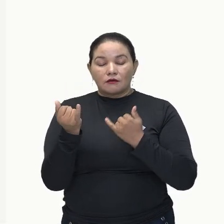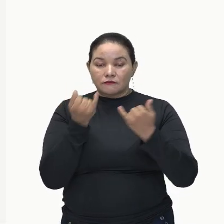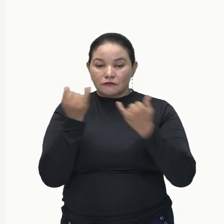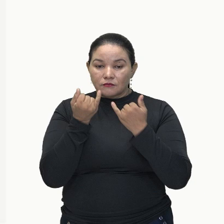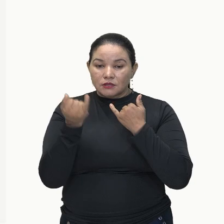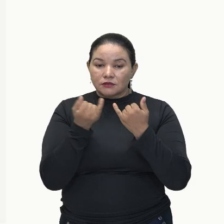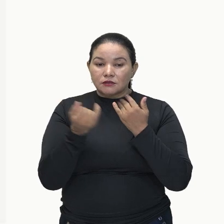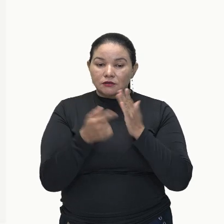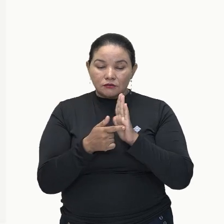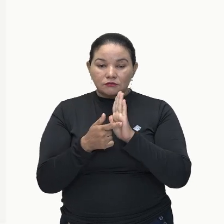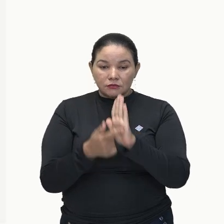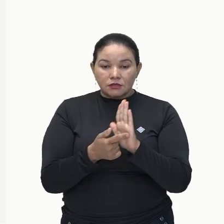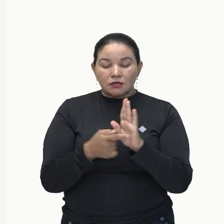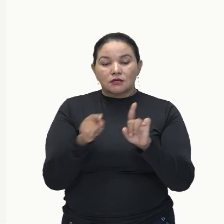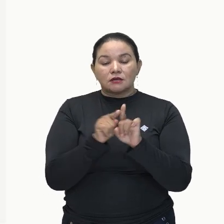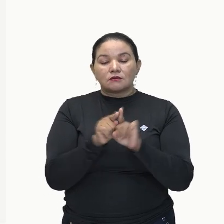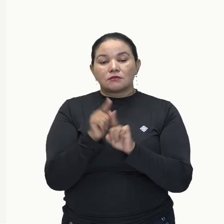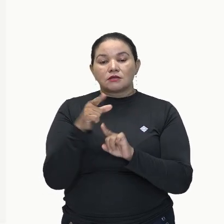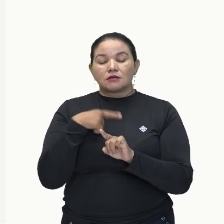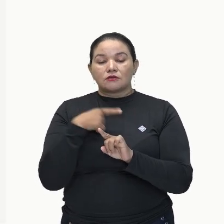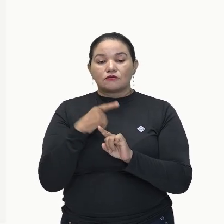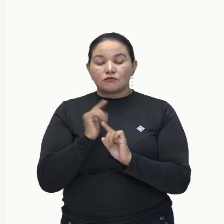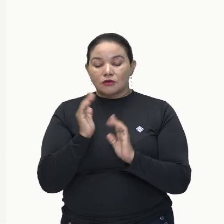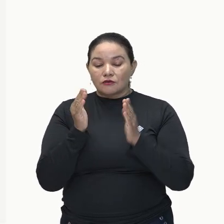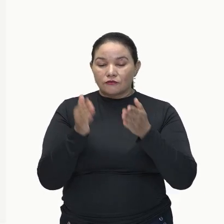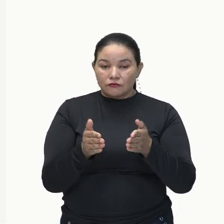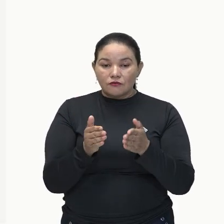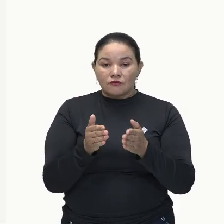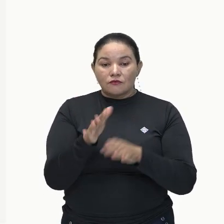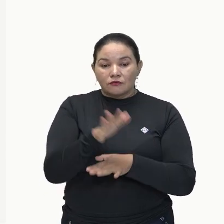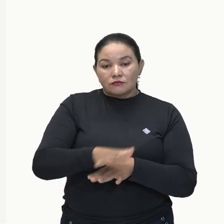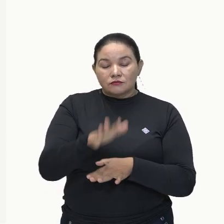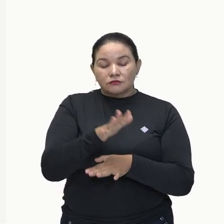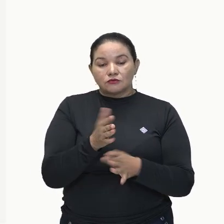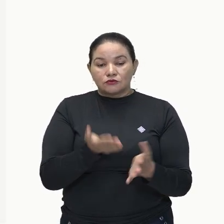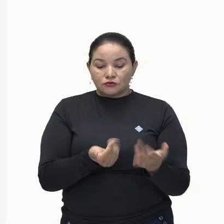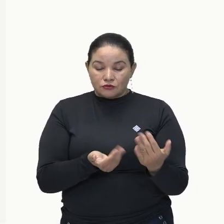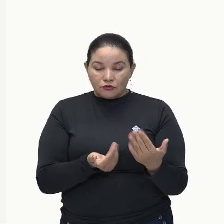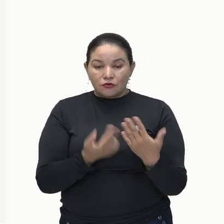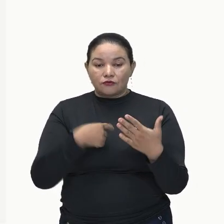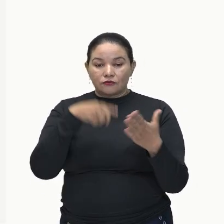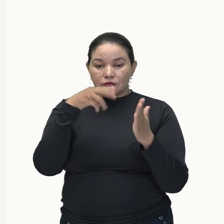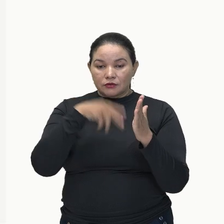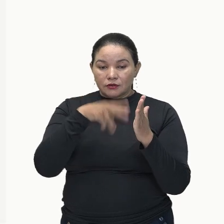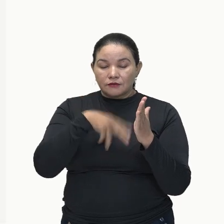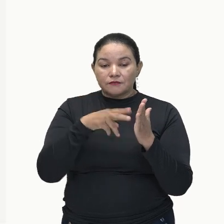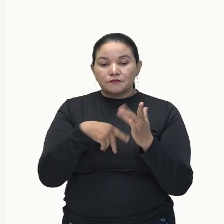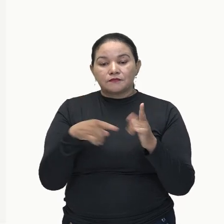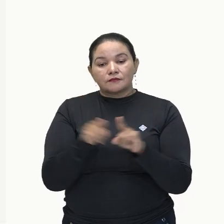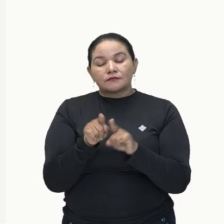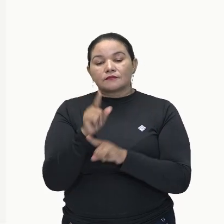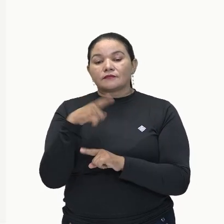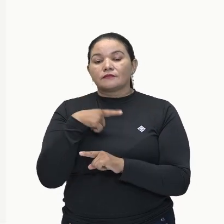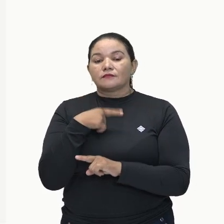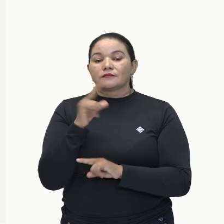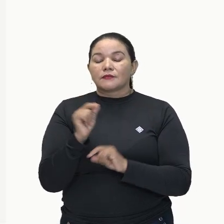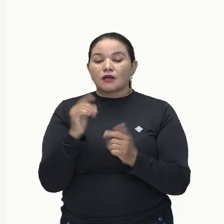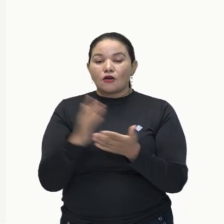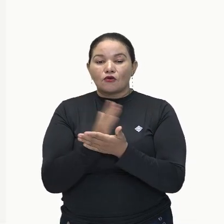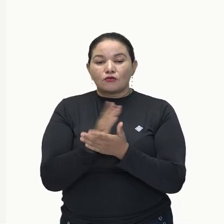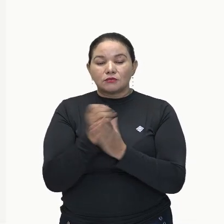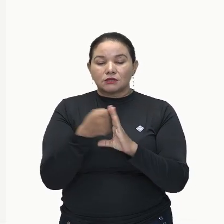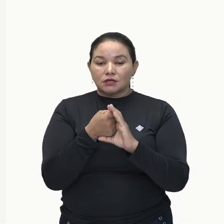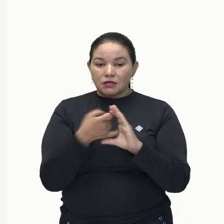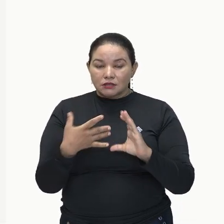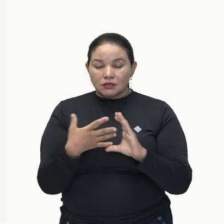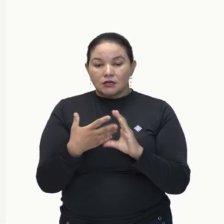trazer também aí um público-alvo, nesse caso aí um público jovem, ele traz também ali algumas características